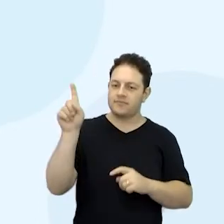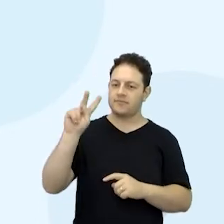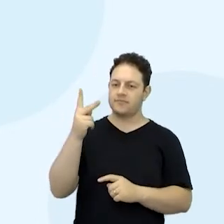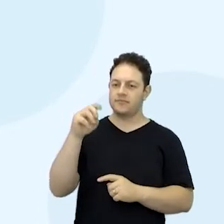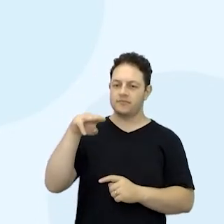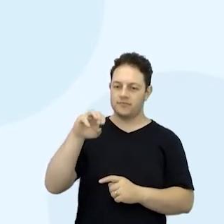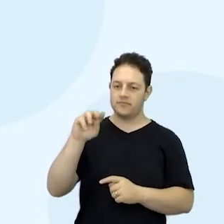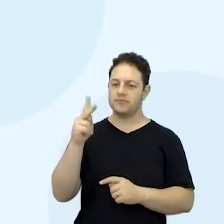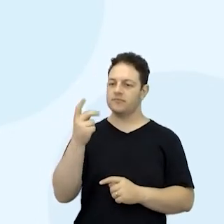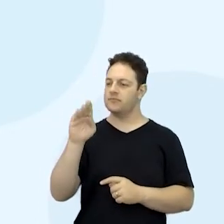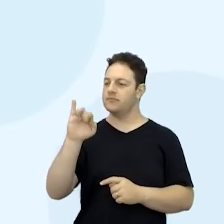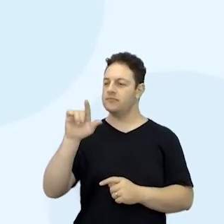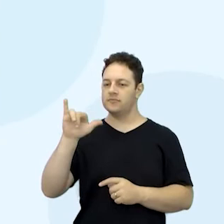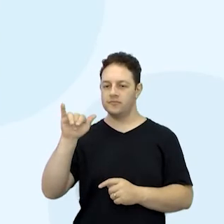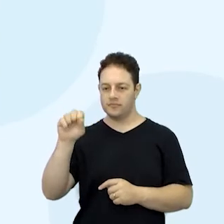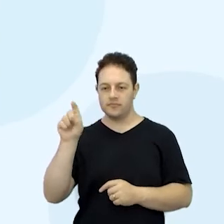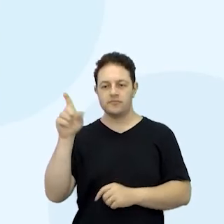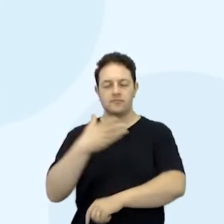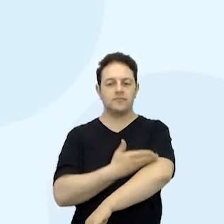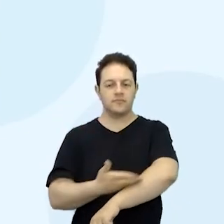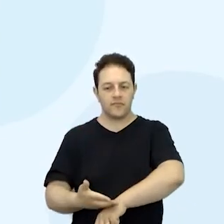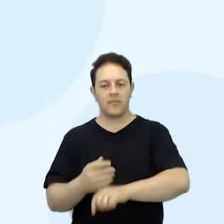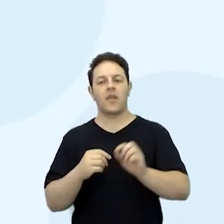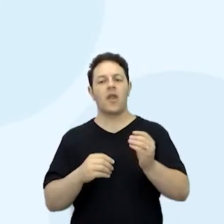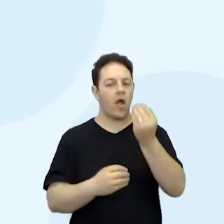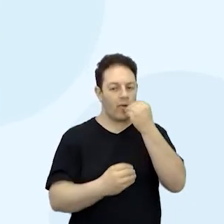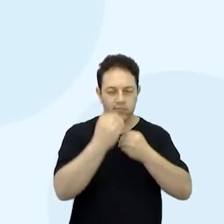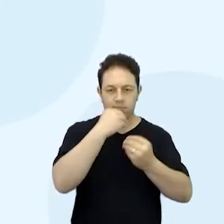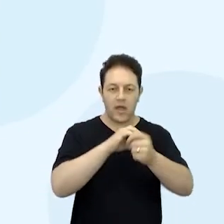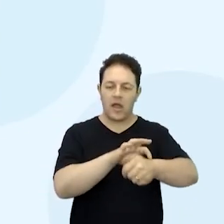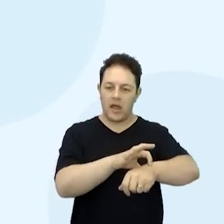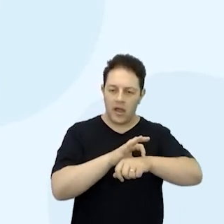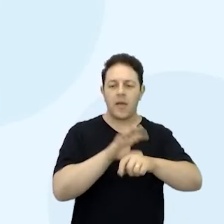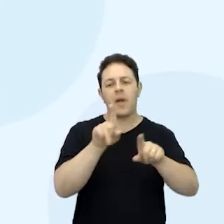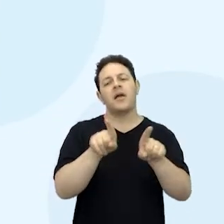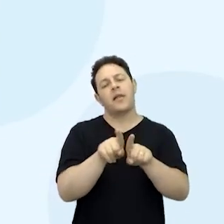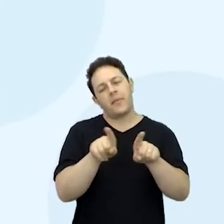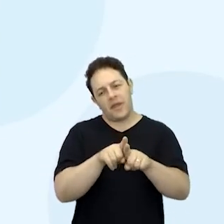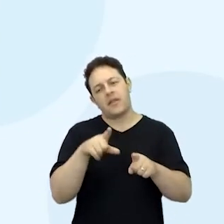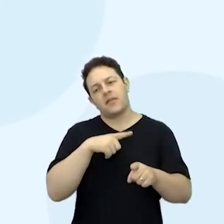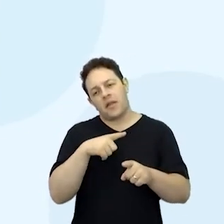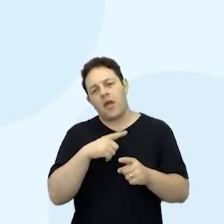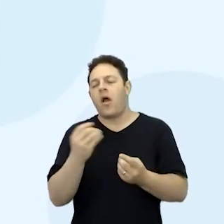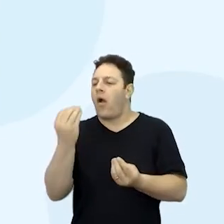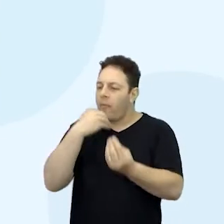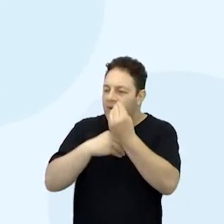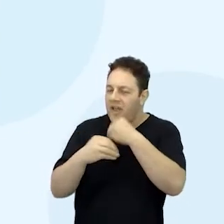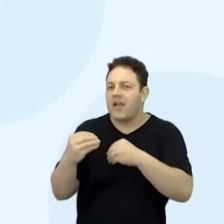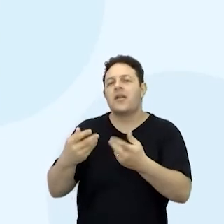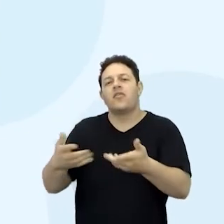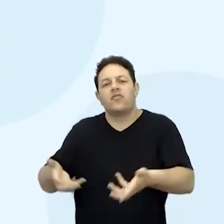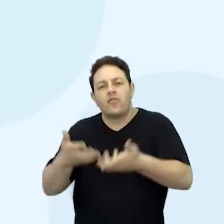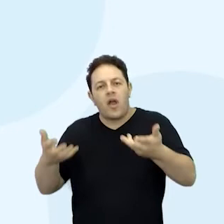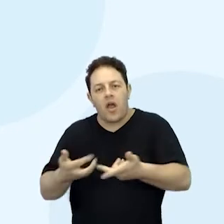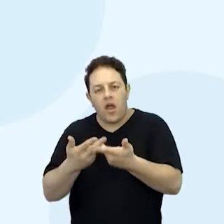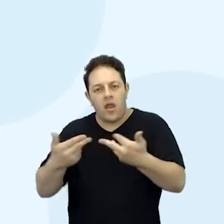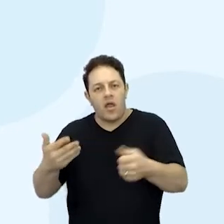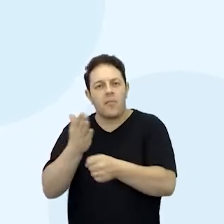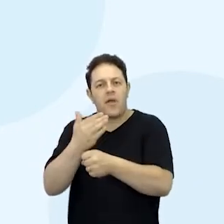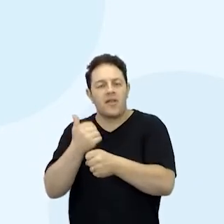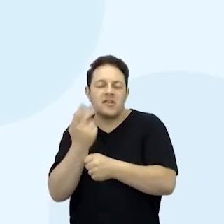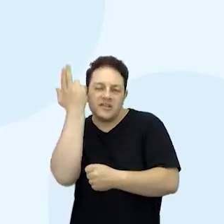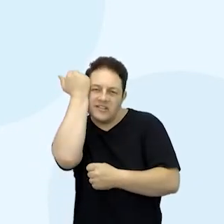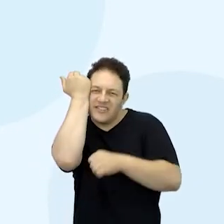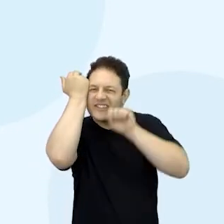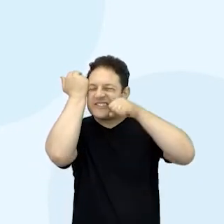uma dieta onívora mas eles ainda vão manter as questões por exemplo de consumo de vegetais e também